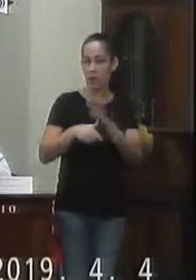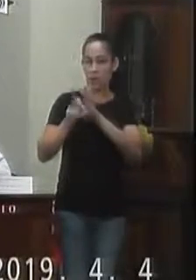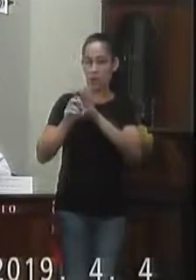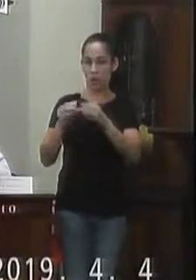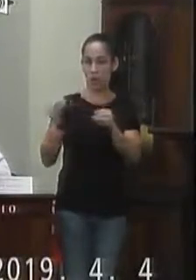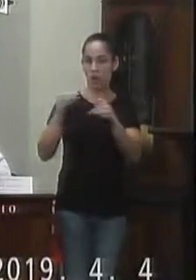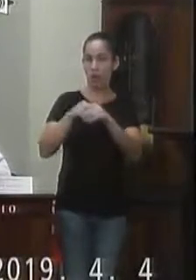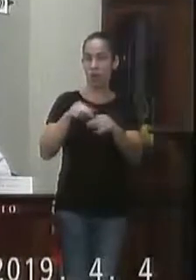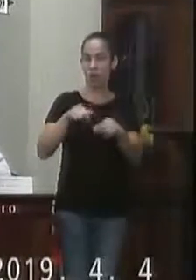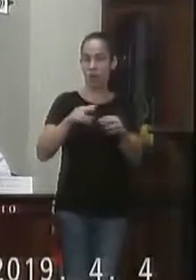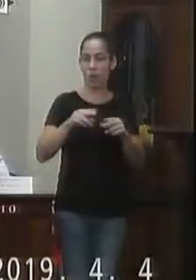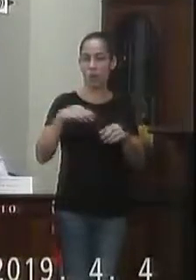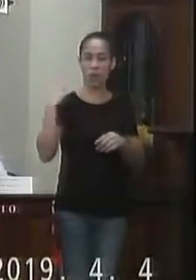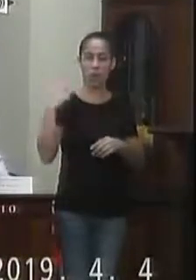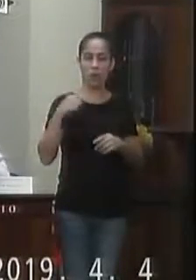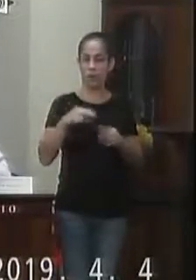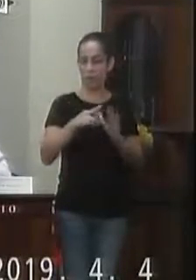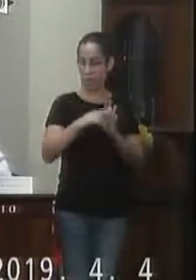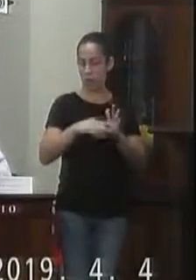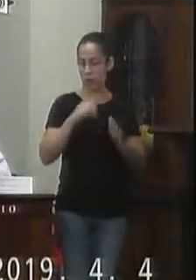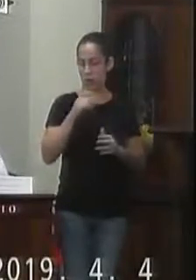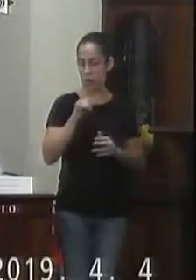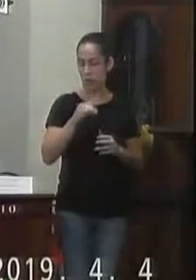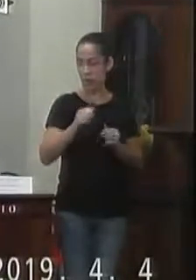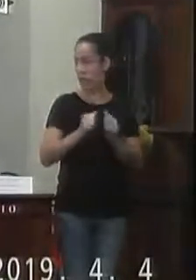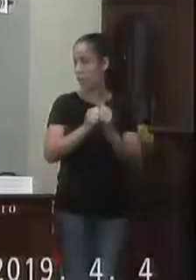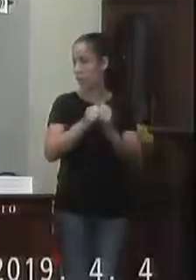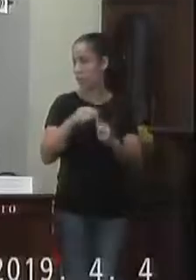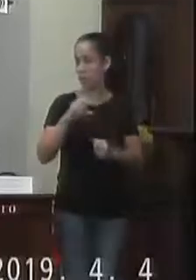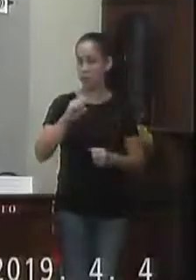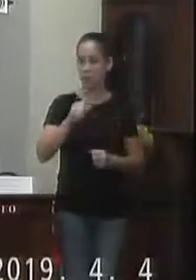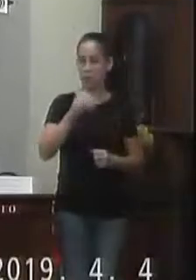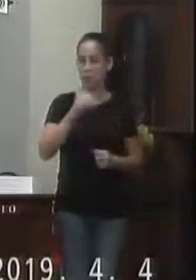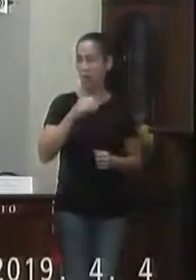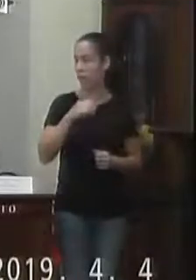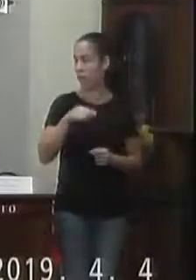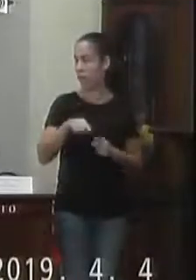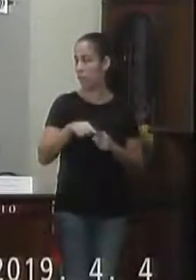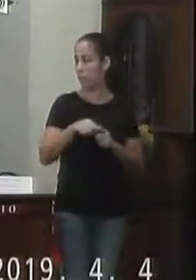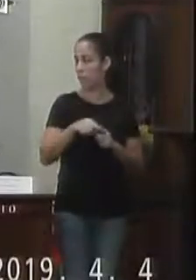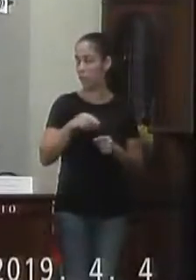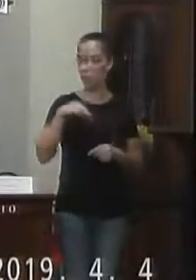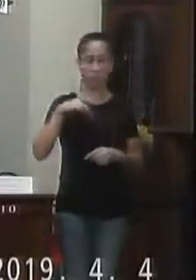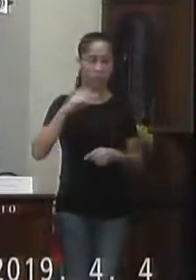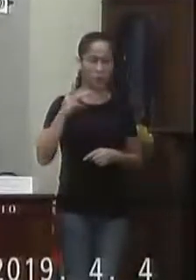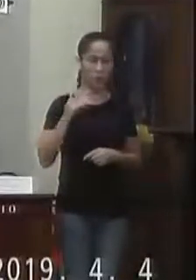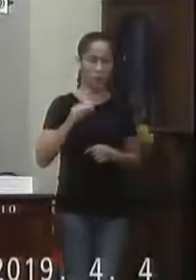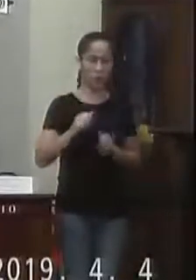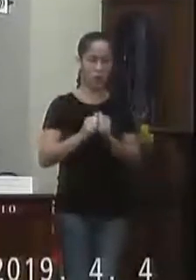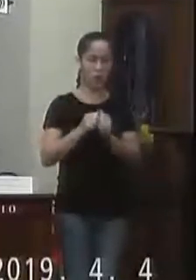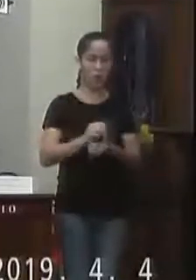pelo plenário dessa Casa Legislativa. O relator é o David Nogueira e acompanha o Saulo Correia e a Michele Cabral.